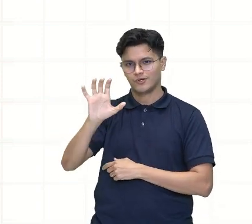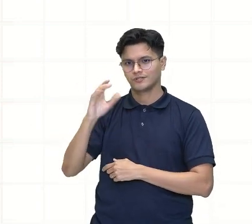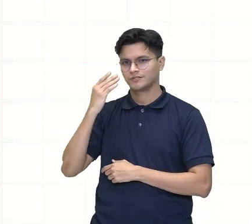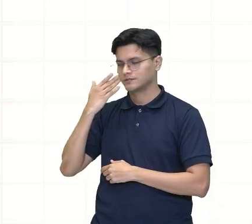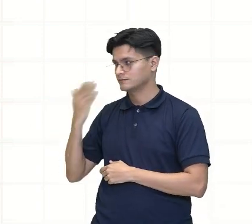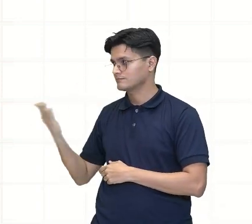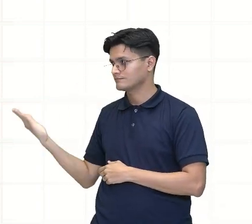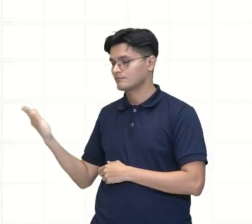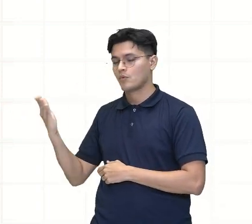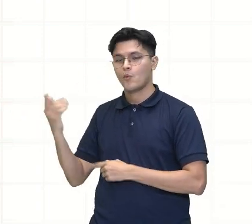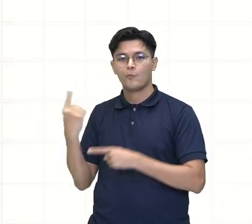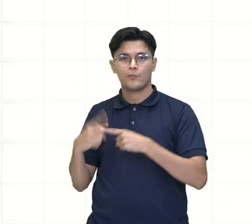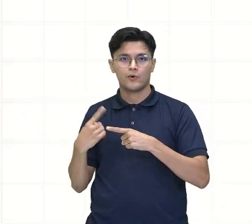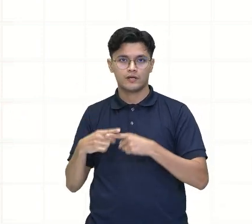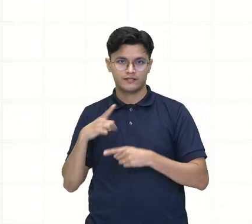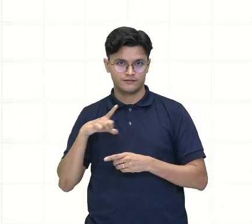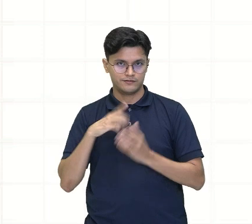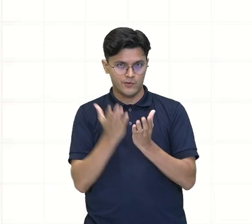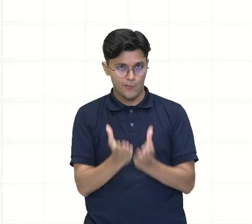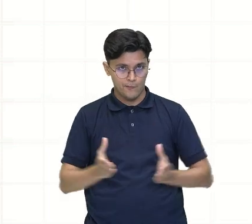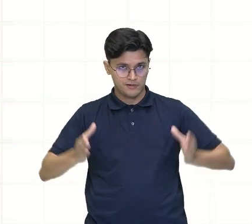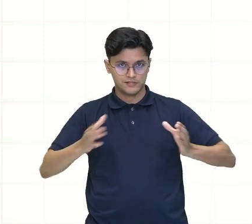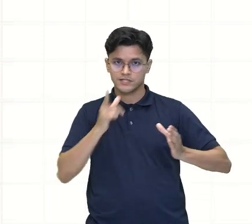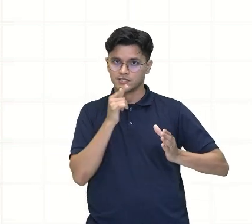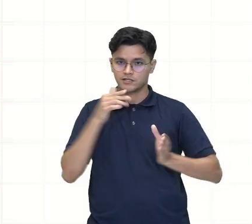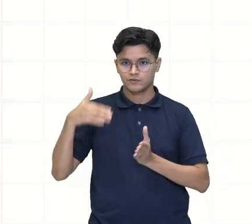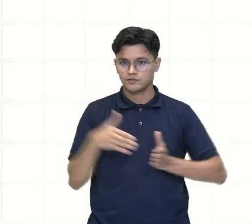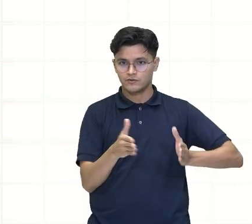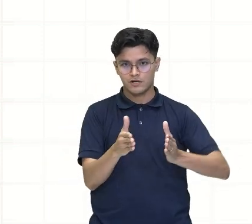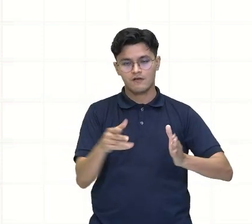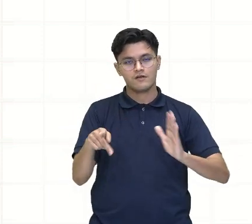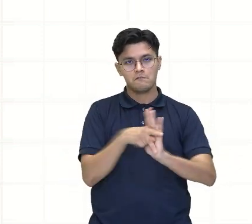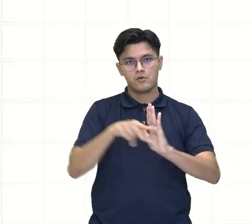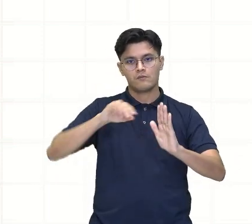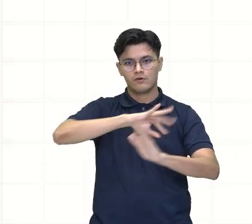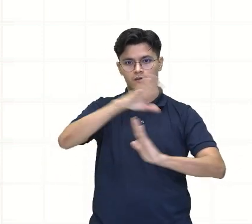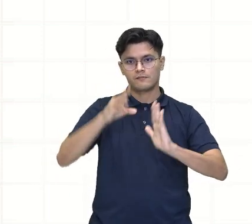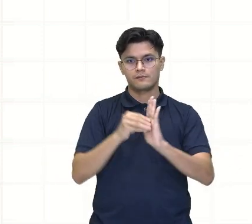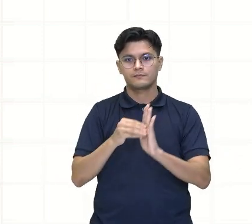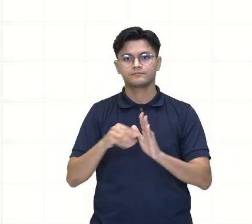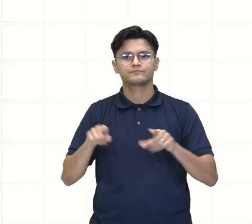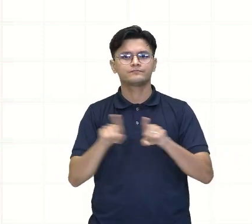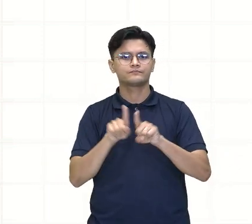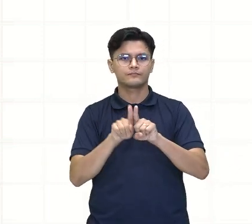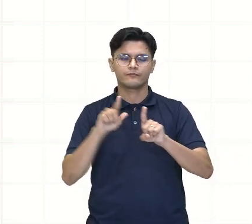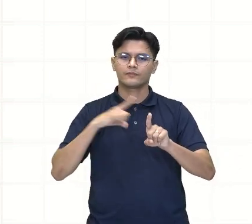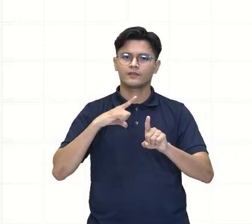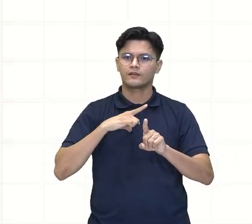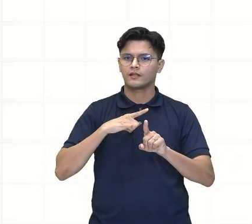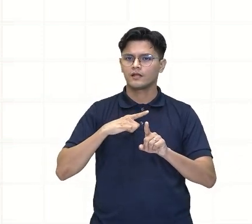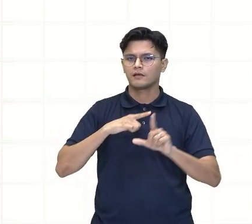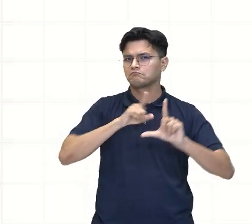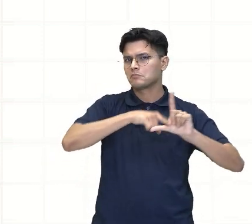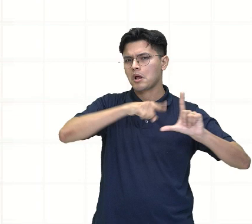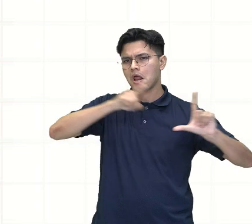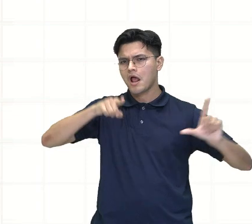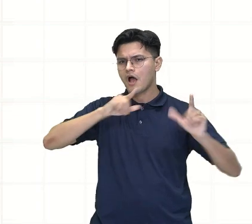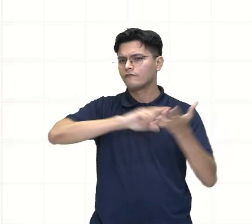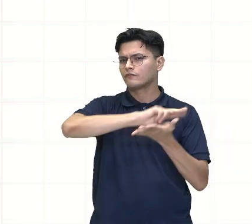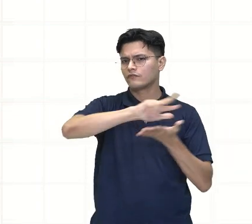a bacia hidrográfica da Amazônia. Além dos mapas também, gente, nós vimos os diversos tipos de gráficos, né? Vimos os mapas